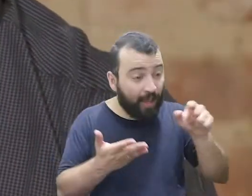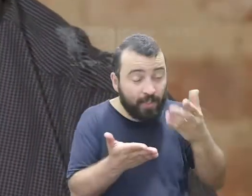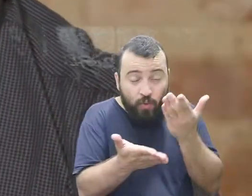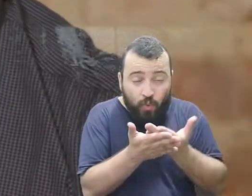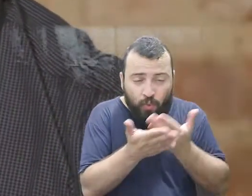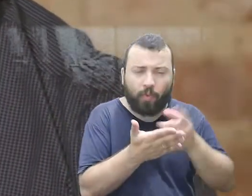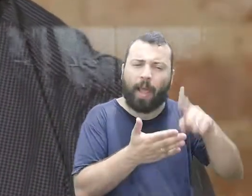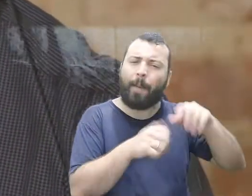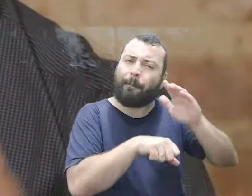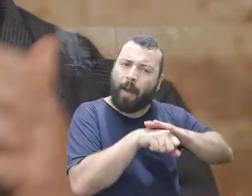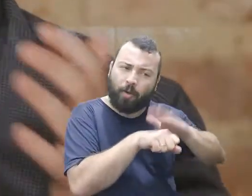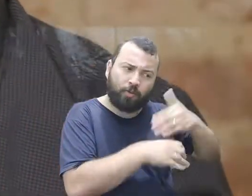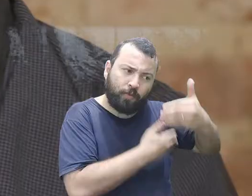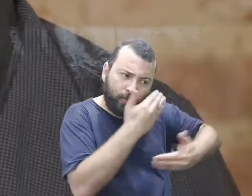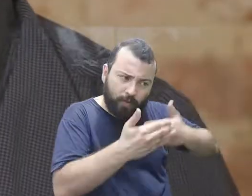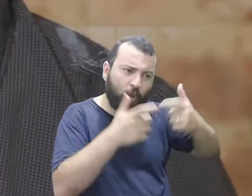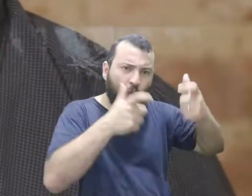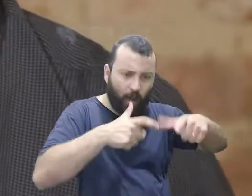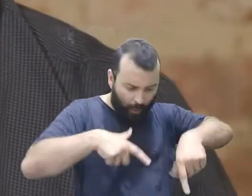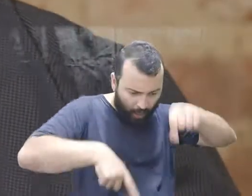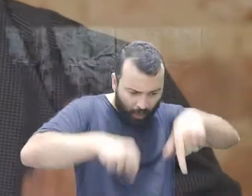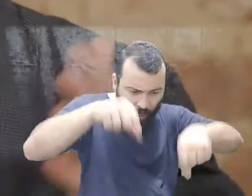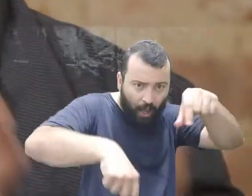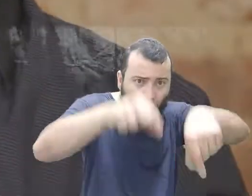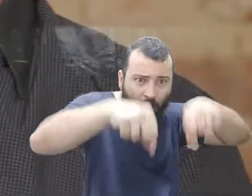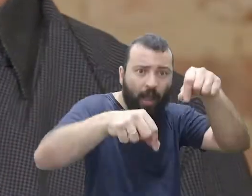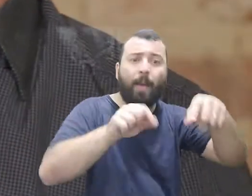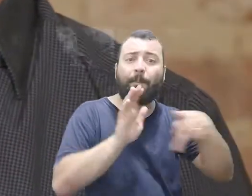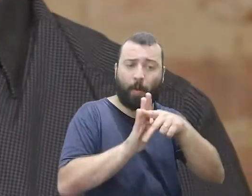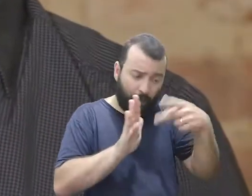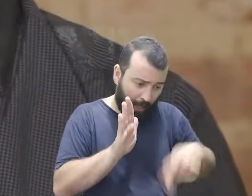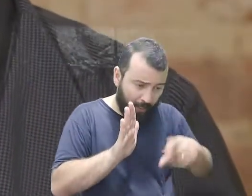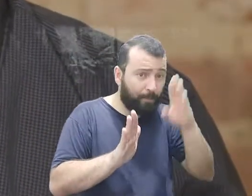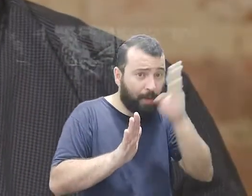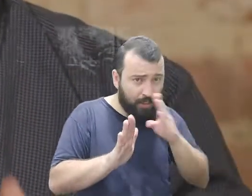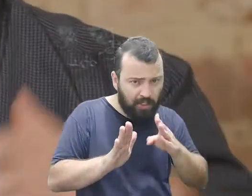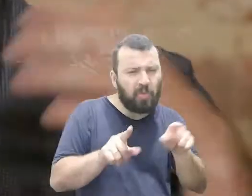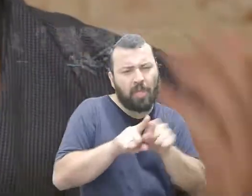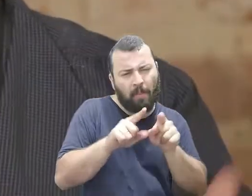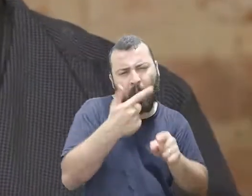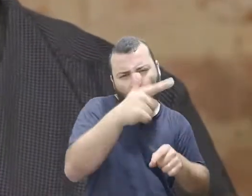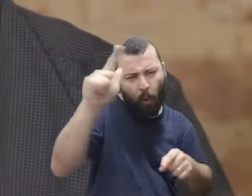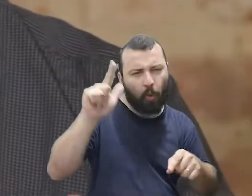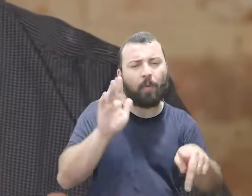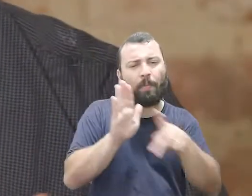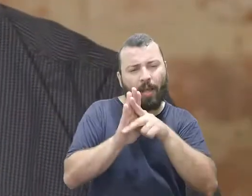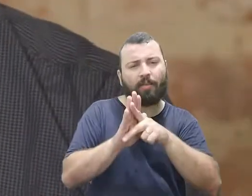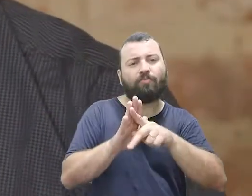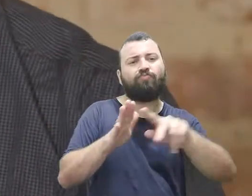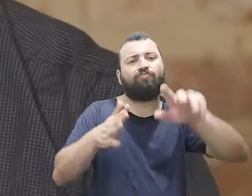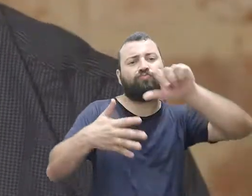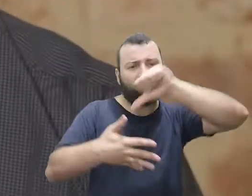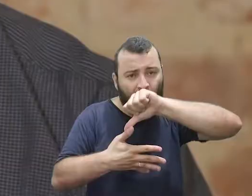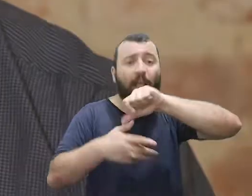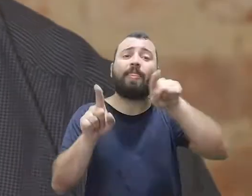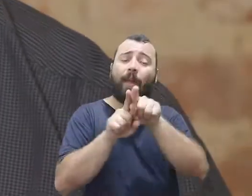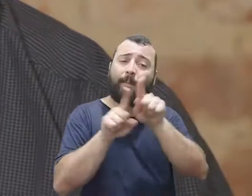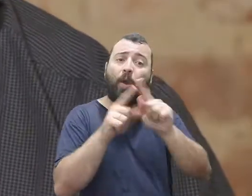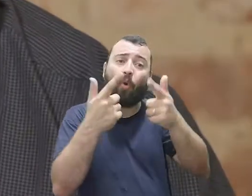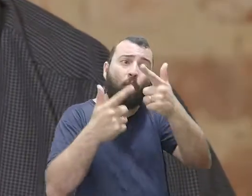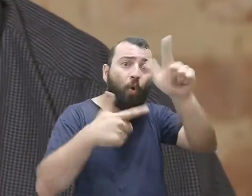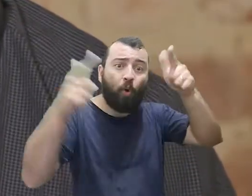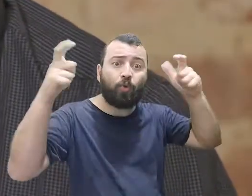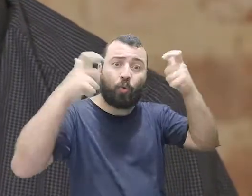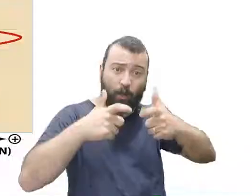tipo de estudo foi desenvolvido tanto em espeleotemas, tanto em estalagmites do Brasil e de outras partes da América do Sul, como também de